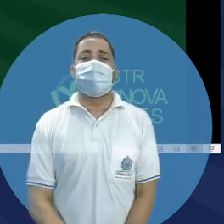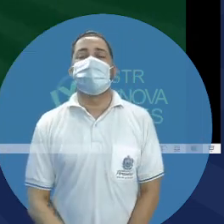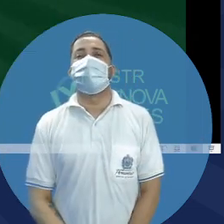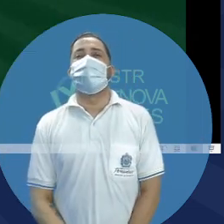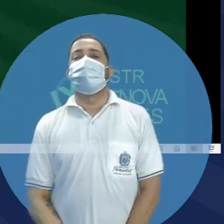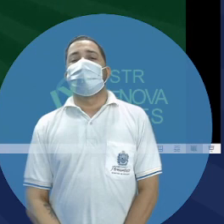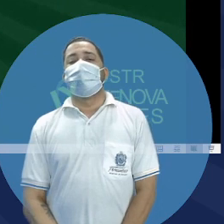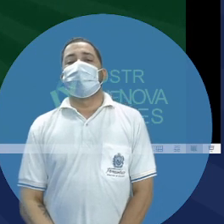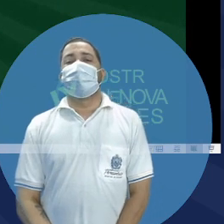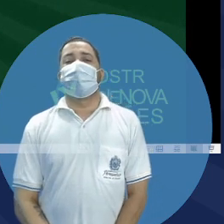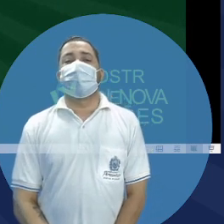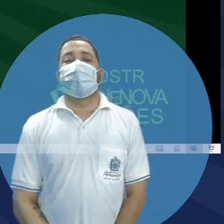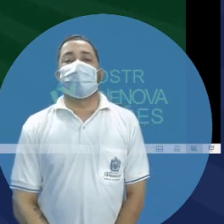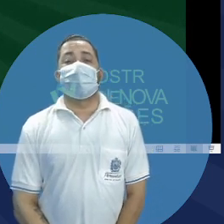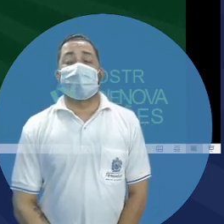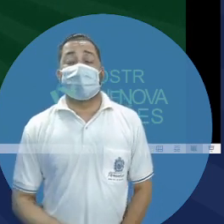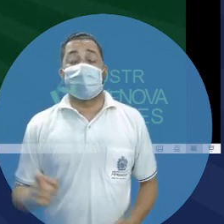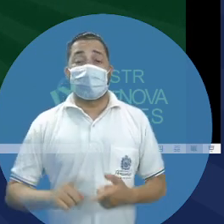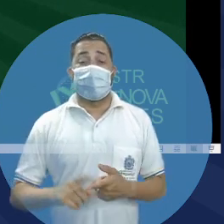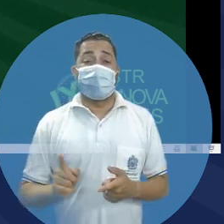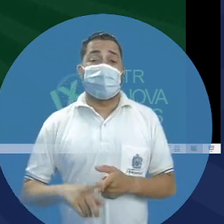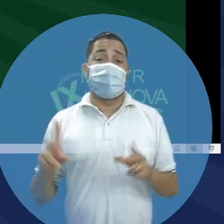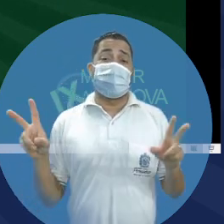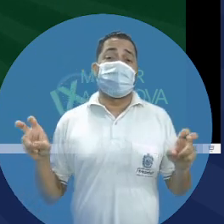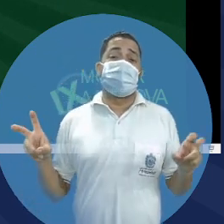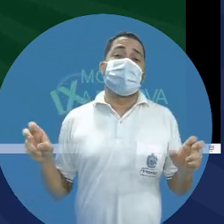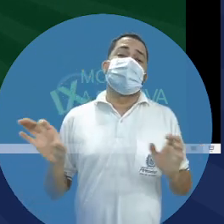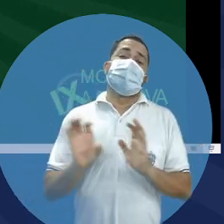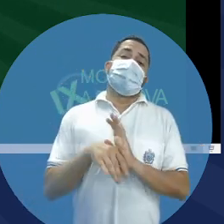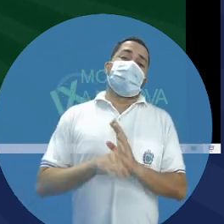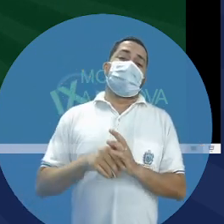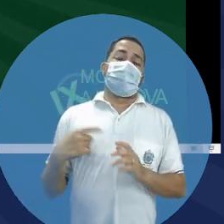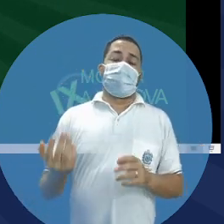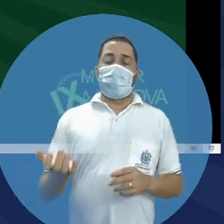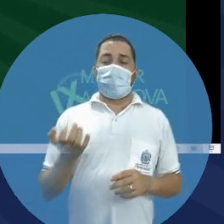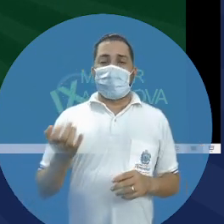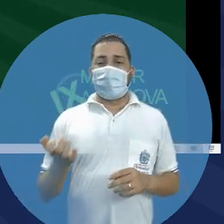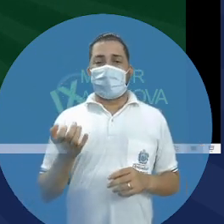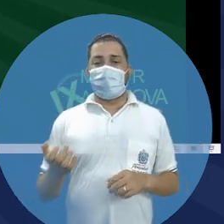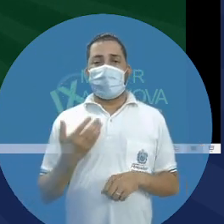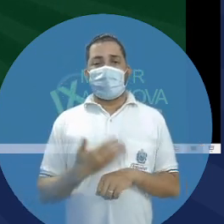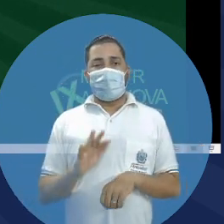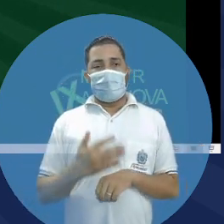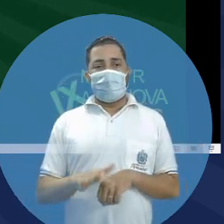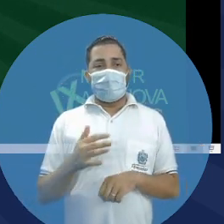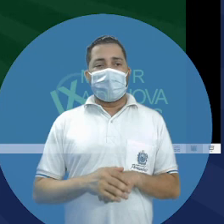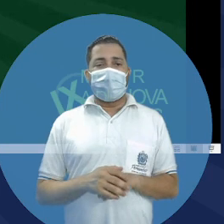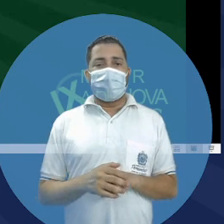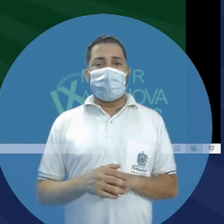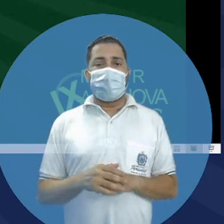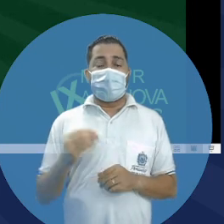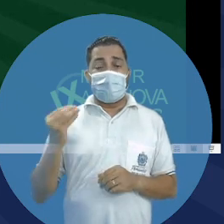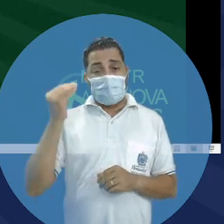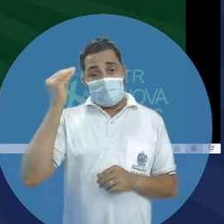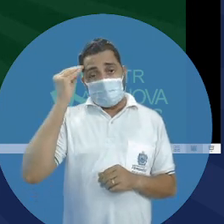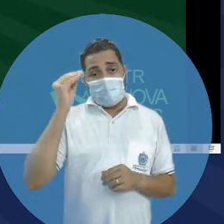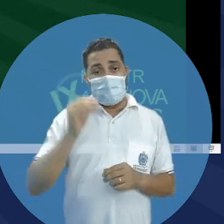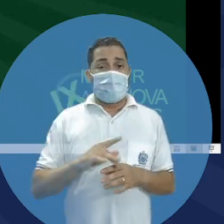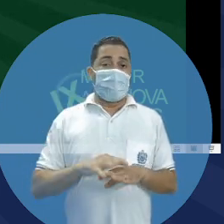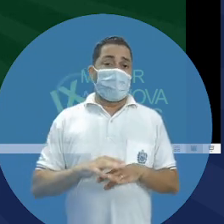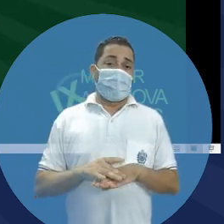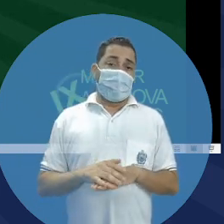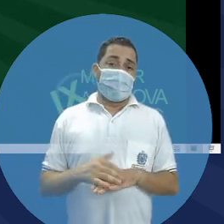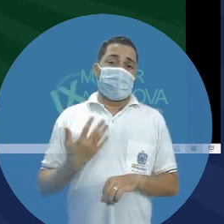A abordagem conceitual que a gente quer e praticou com eles foi a conscientização da violência praticada entre os